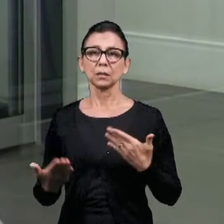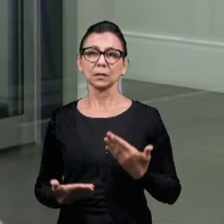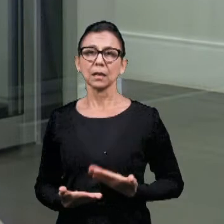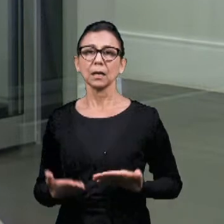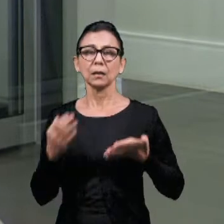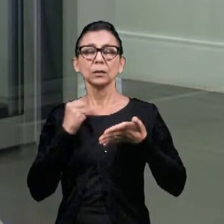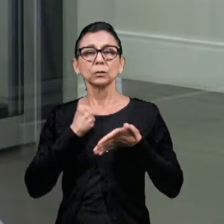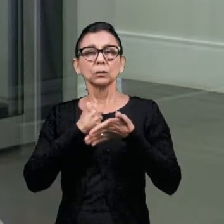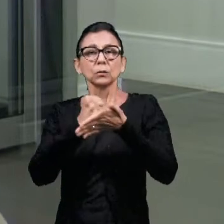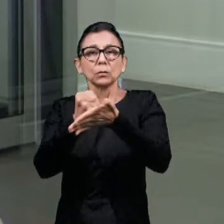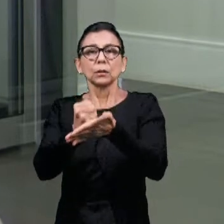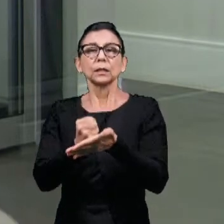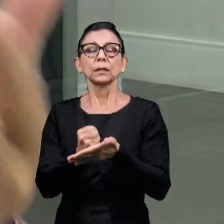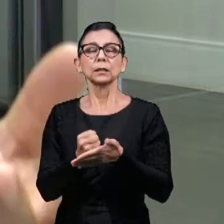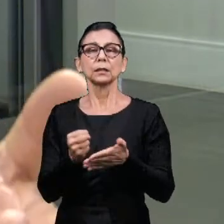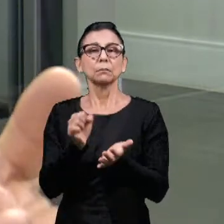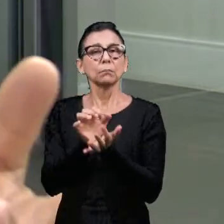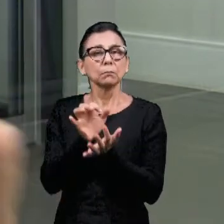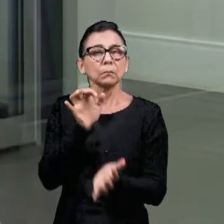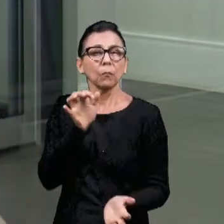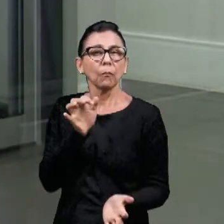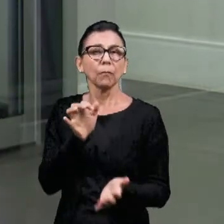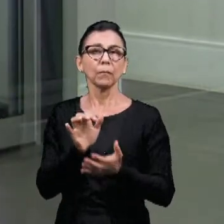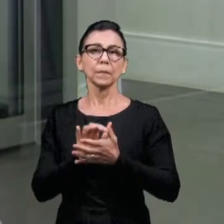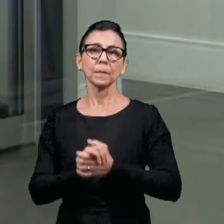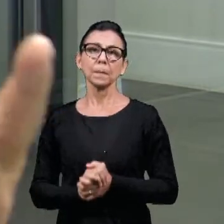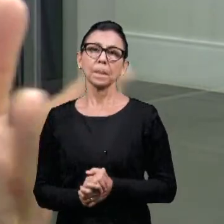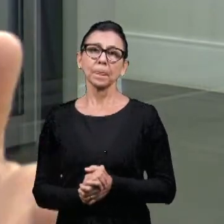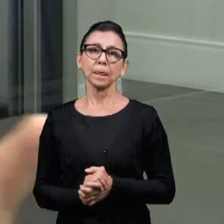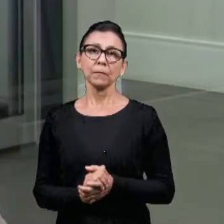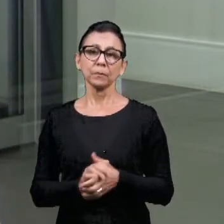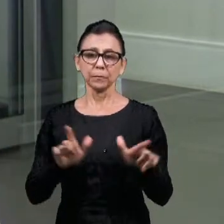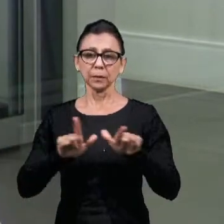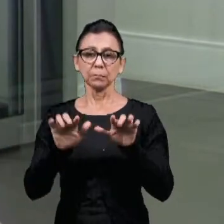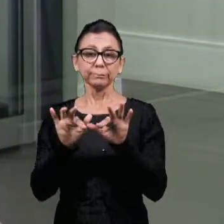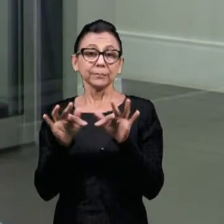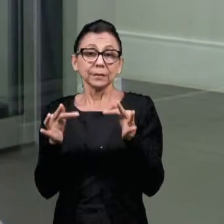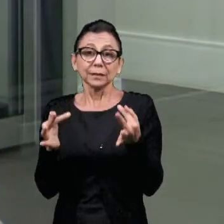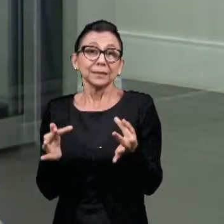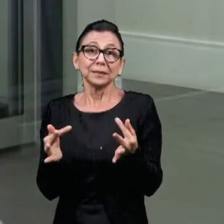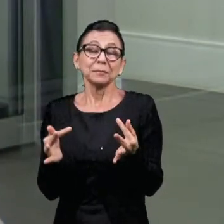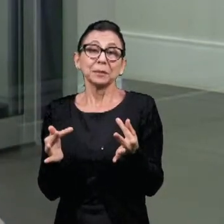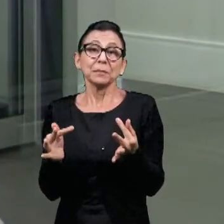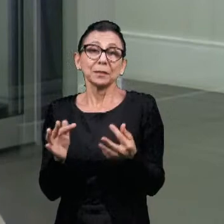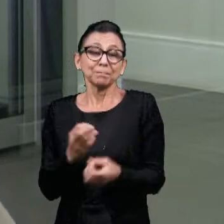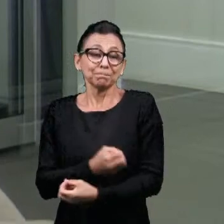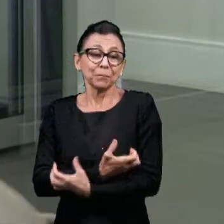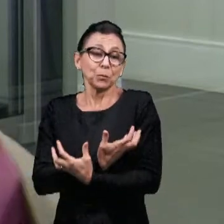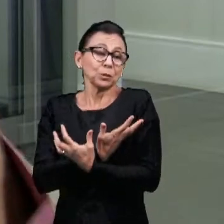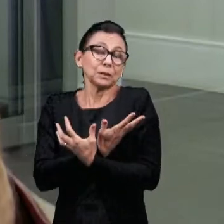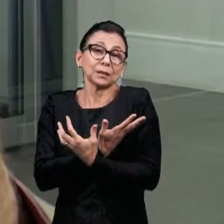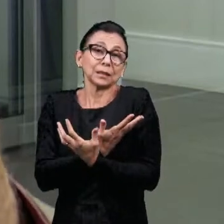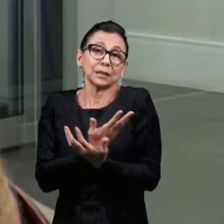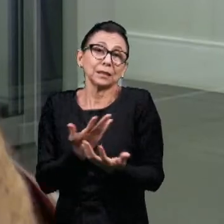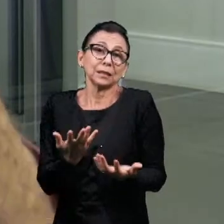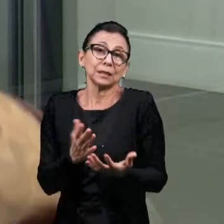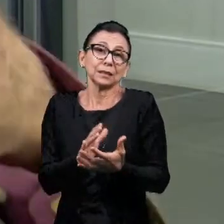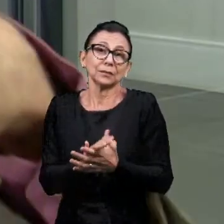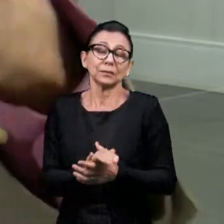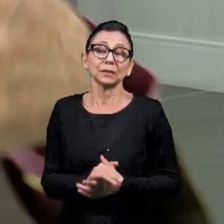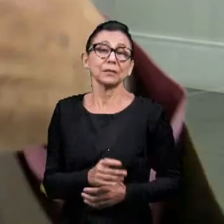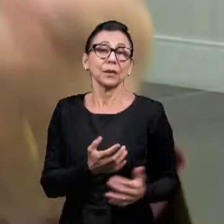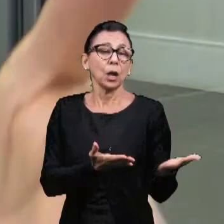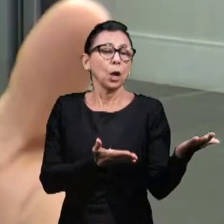até em atividades simples que nos emociona de ver, né? Um irmão mais jovem ir